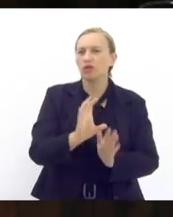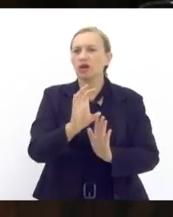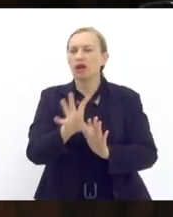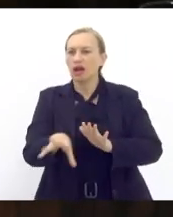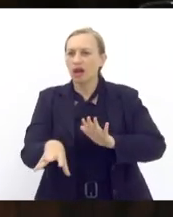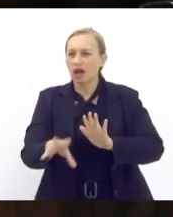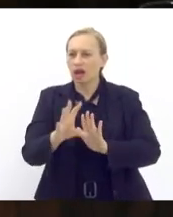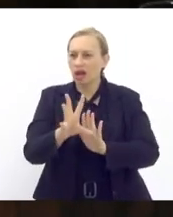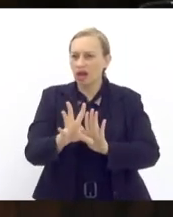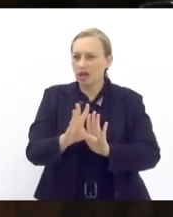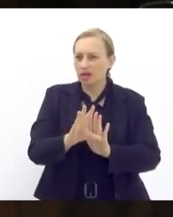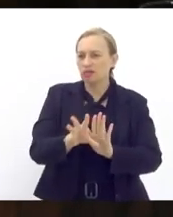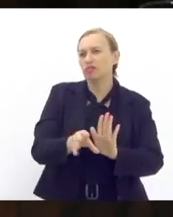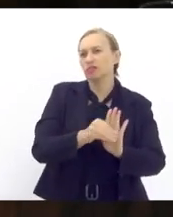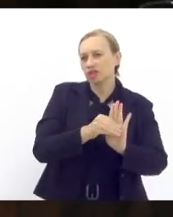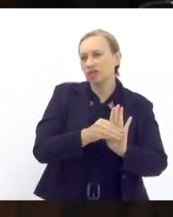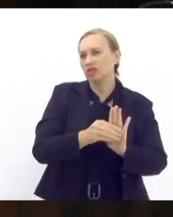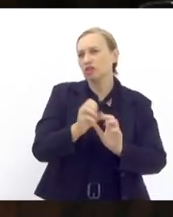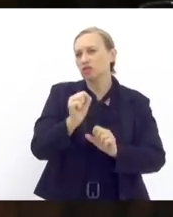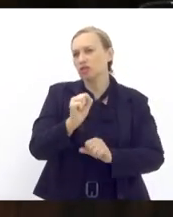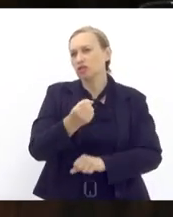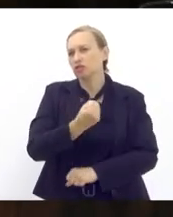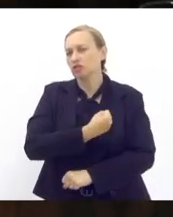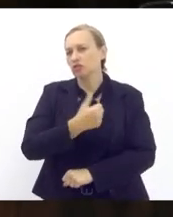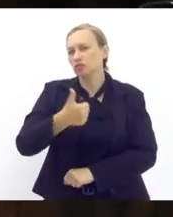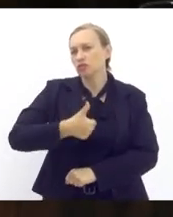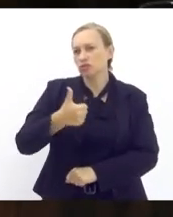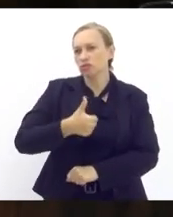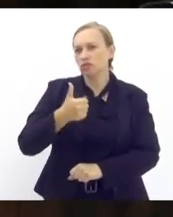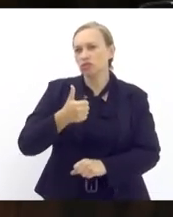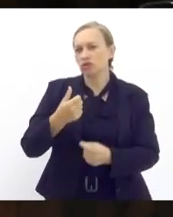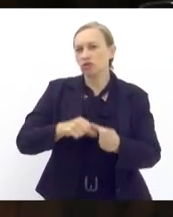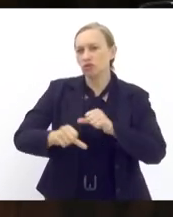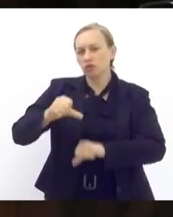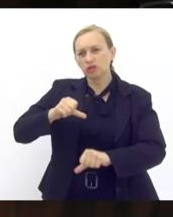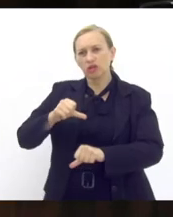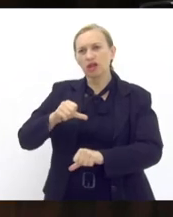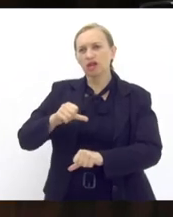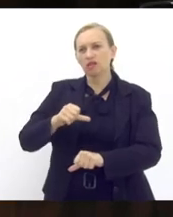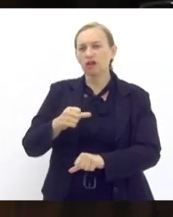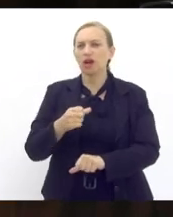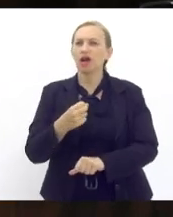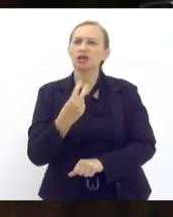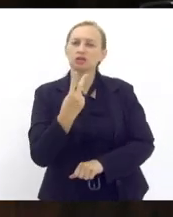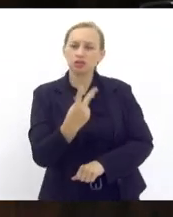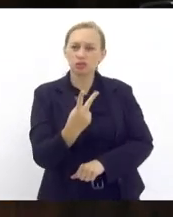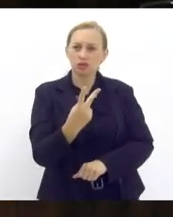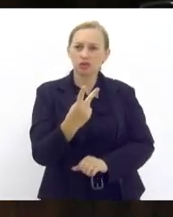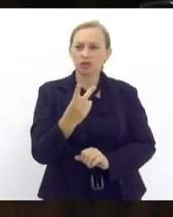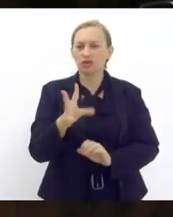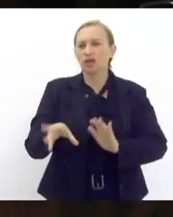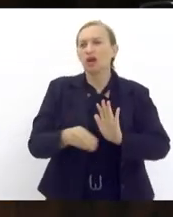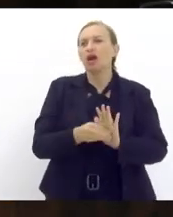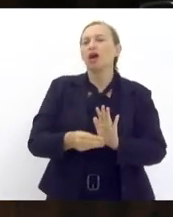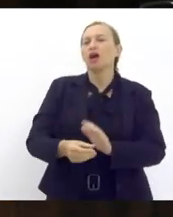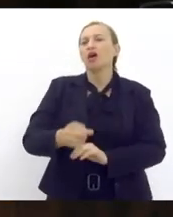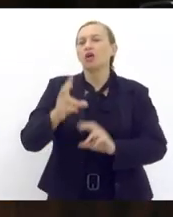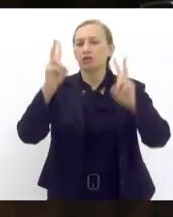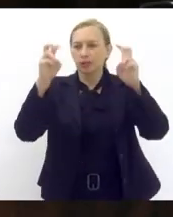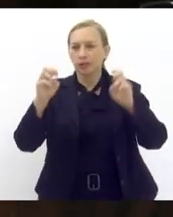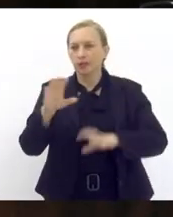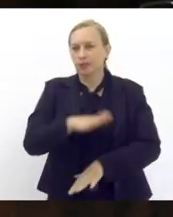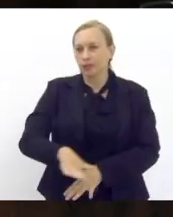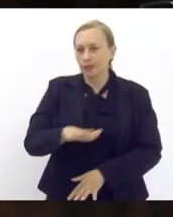1 de contratar, em contrário, a emenda número 2, de assuntos da criança e do adolescente